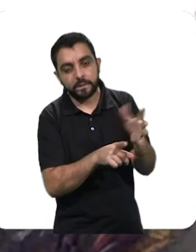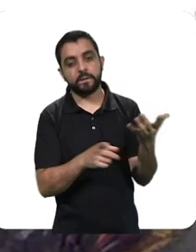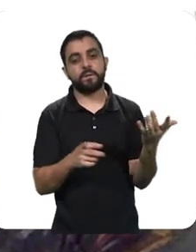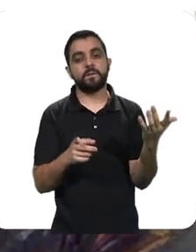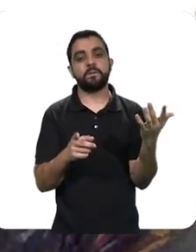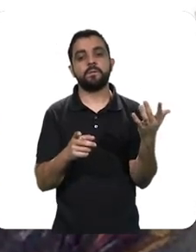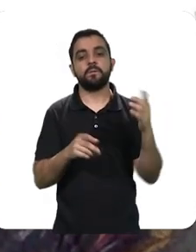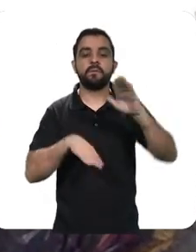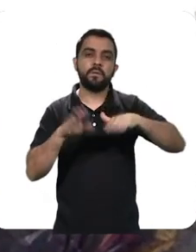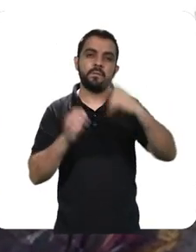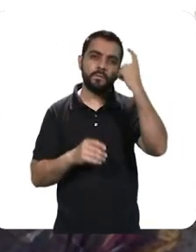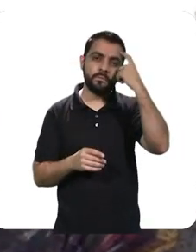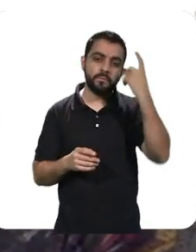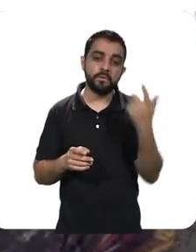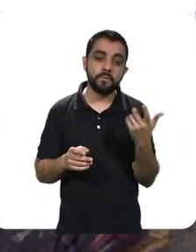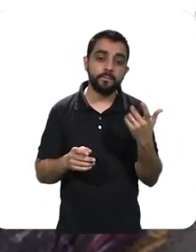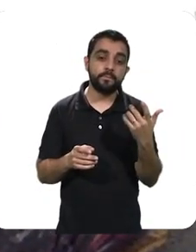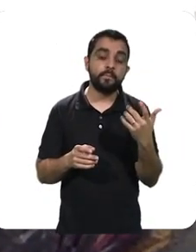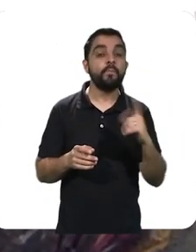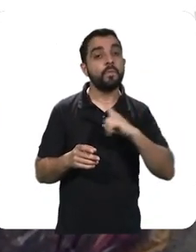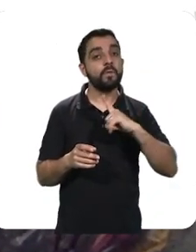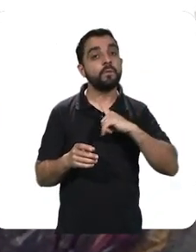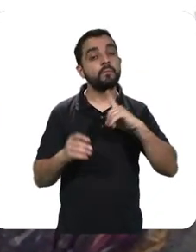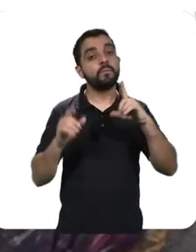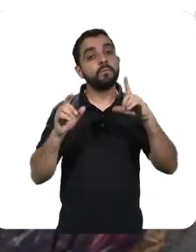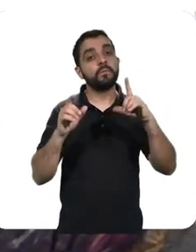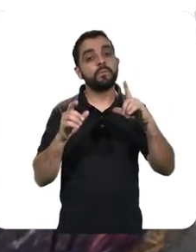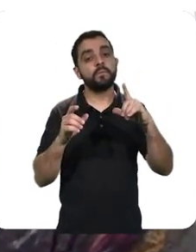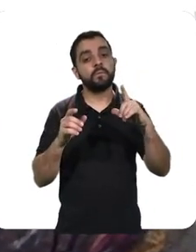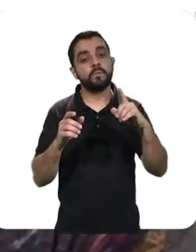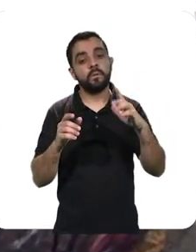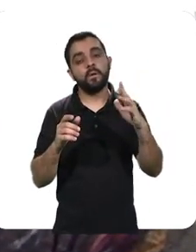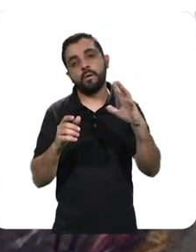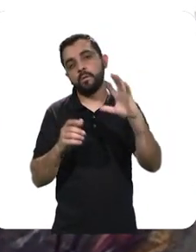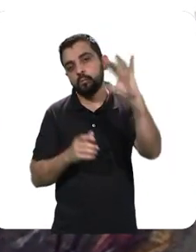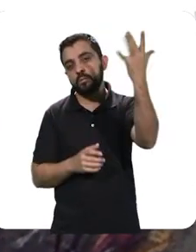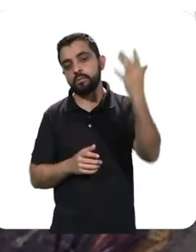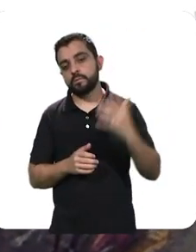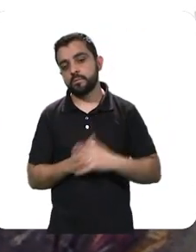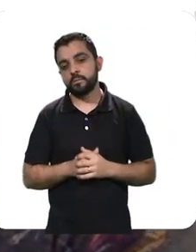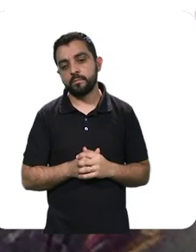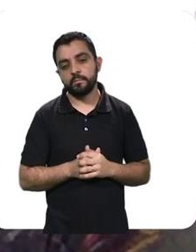ele é vagabundo, etc. A gente teve essa, digamos,